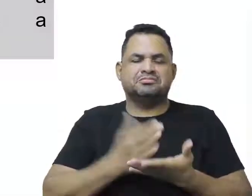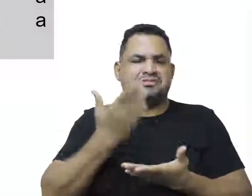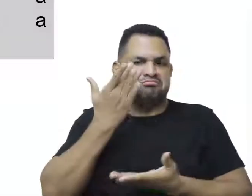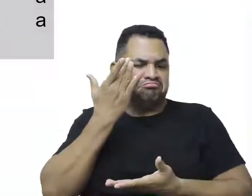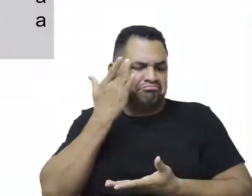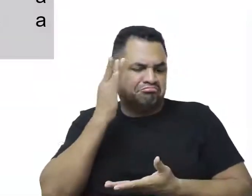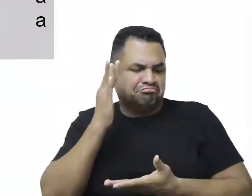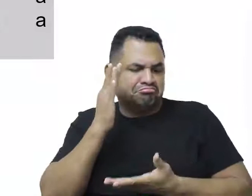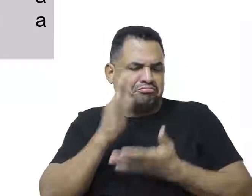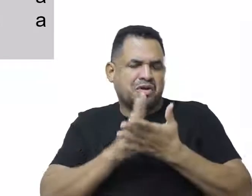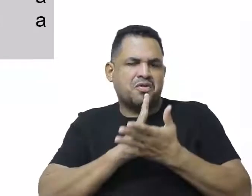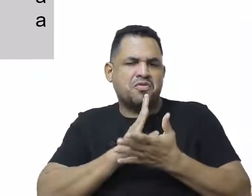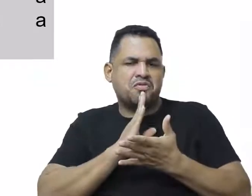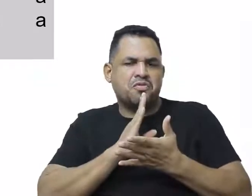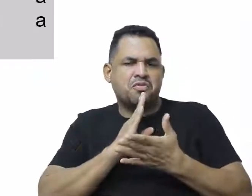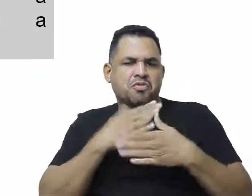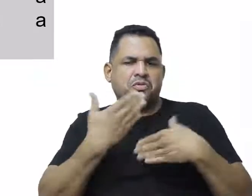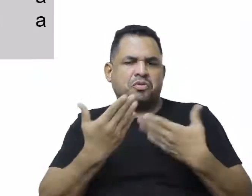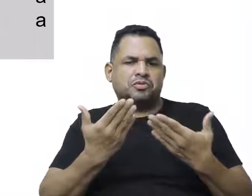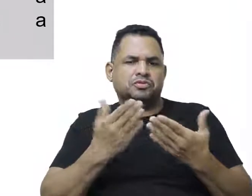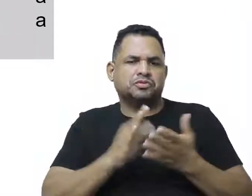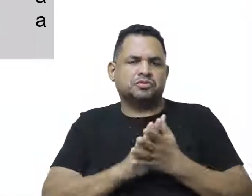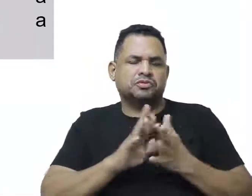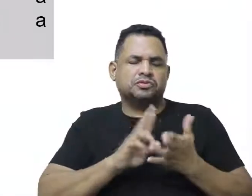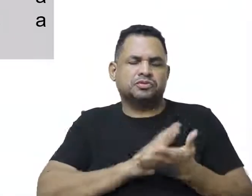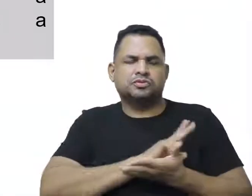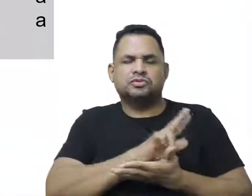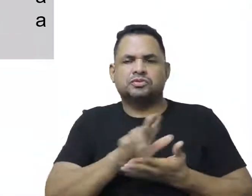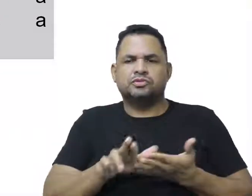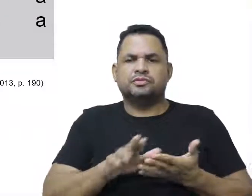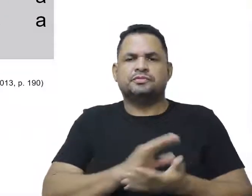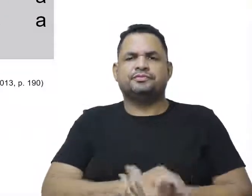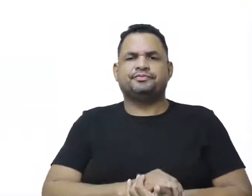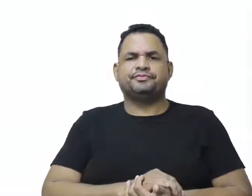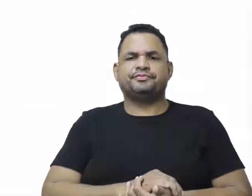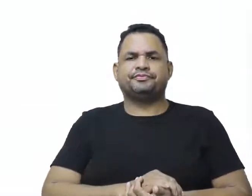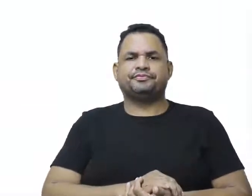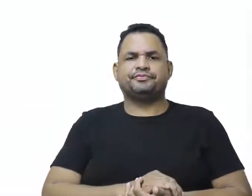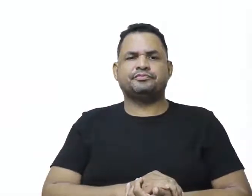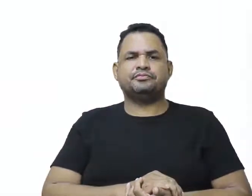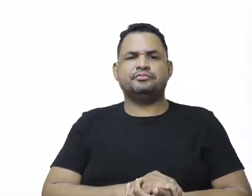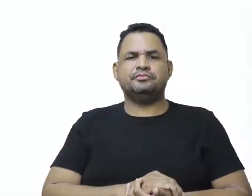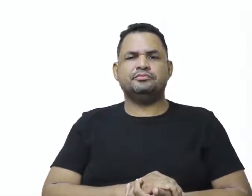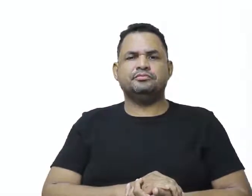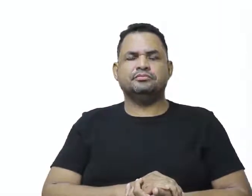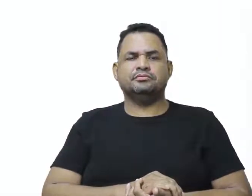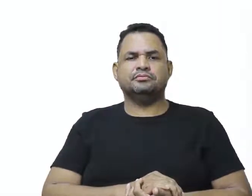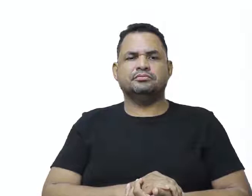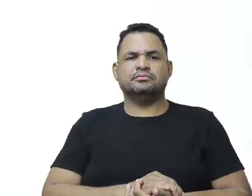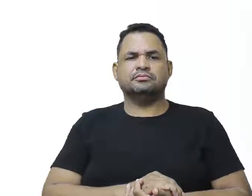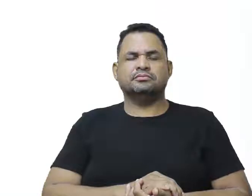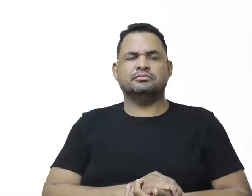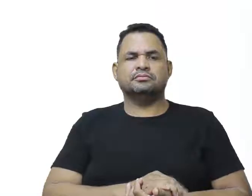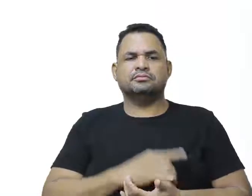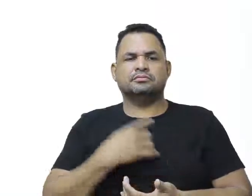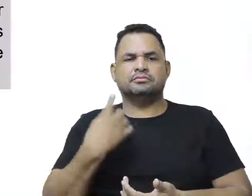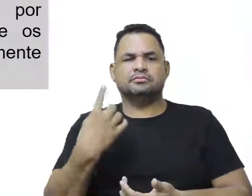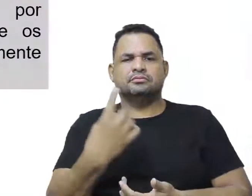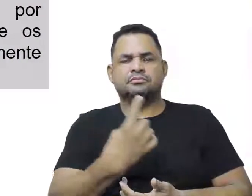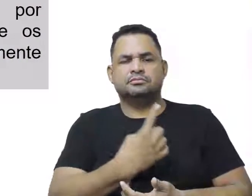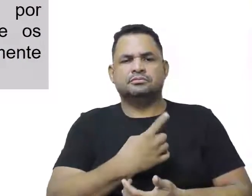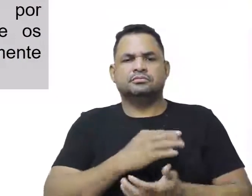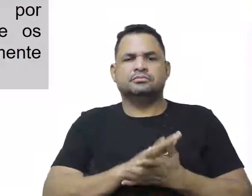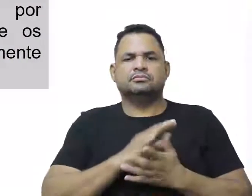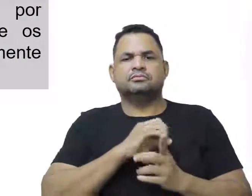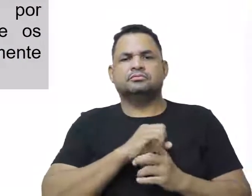né Reconhece a essa diferença a diversidade Tá certo Oi e a gente falou sobre